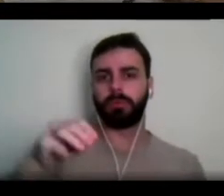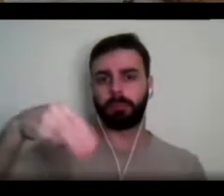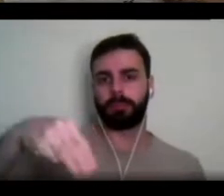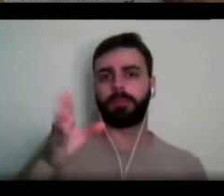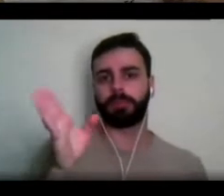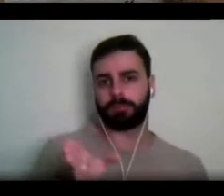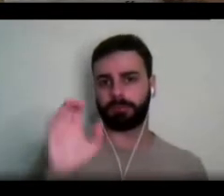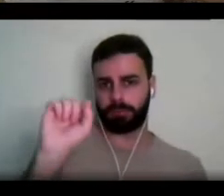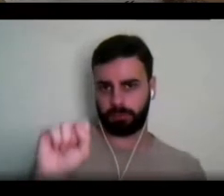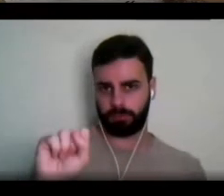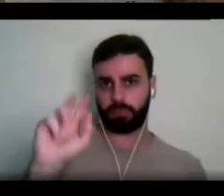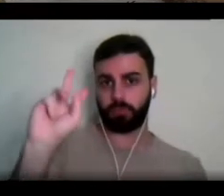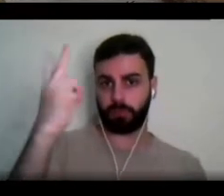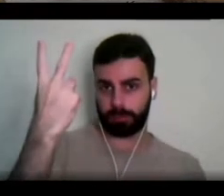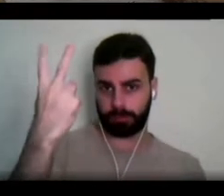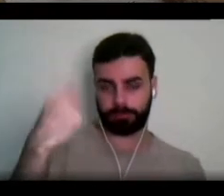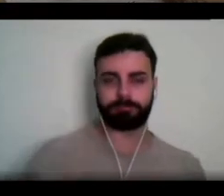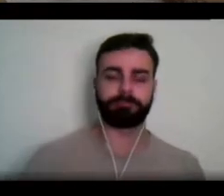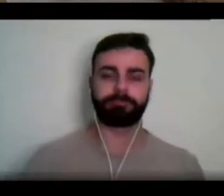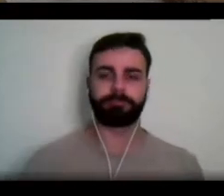menos 20,5